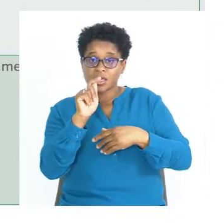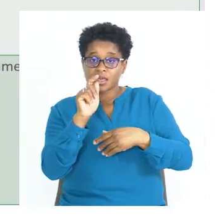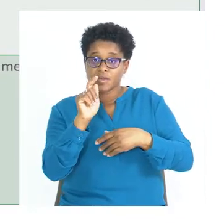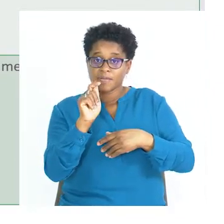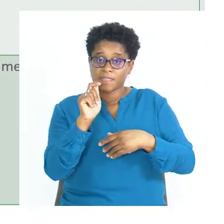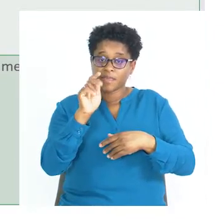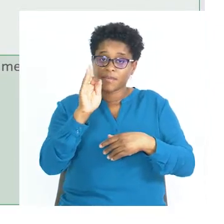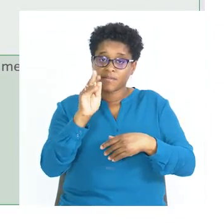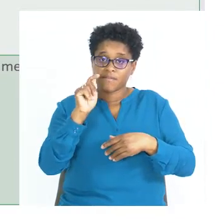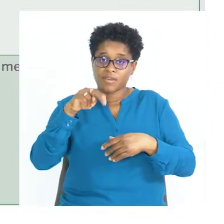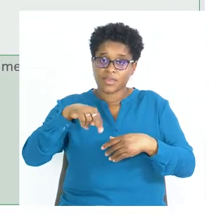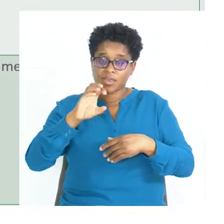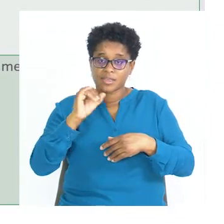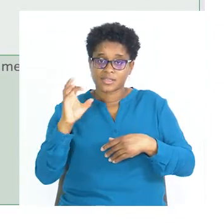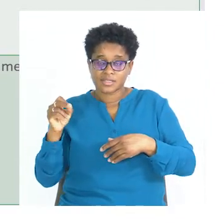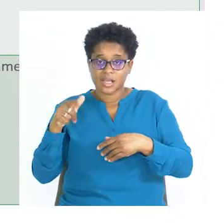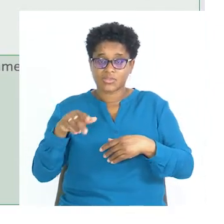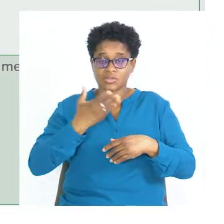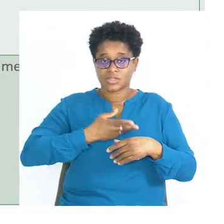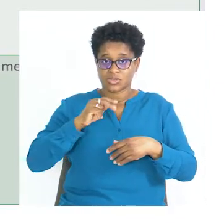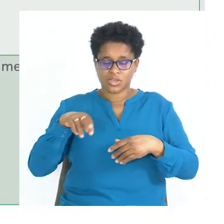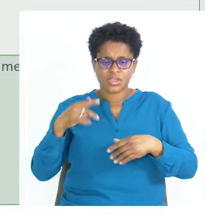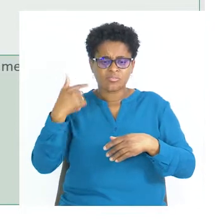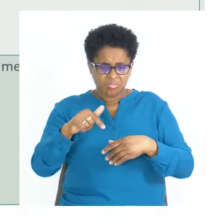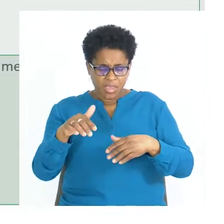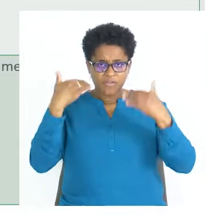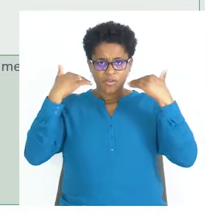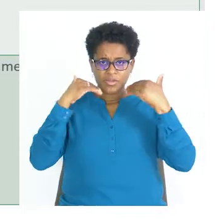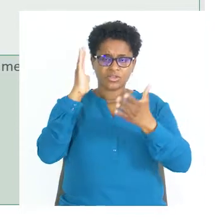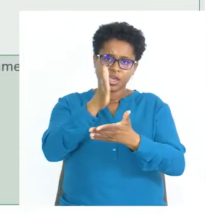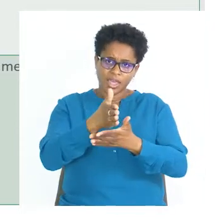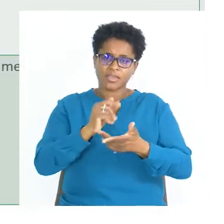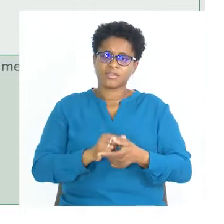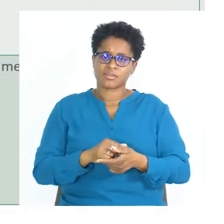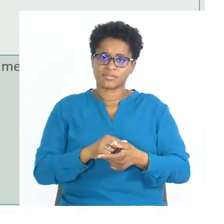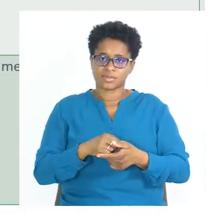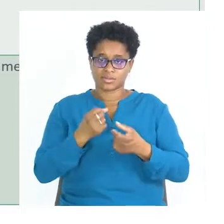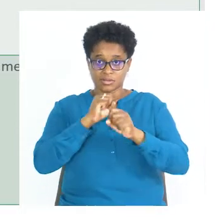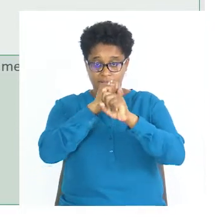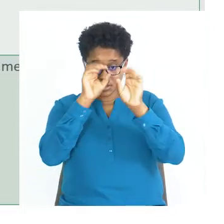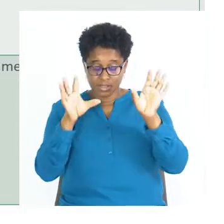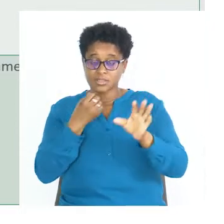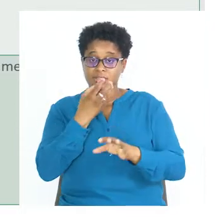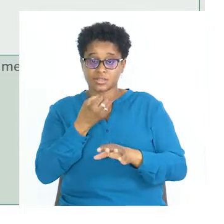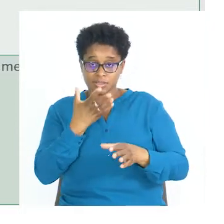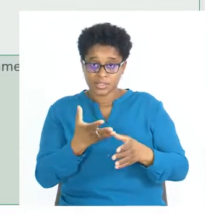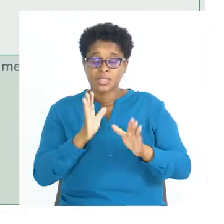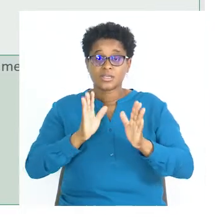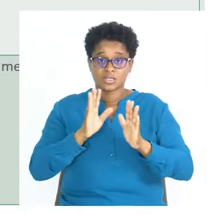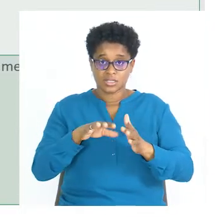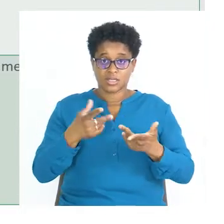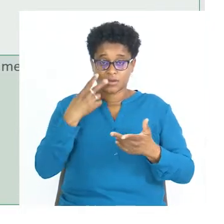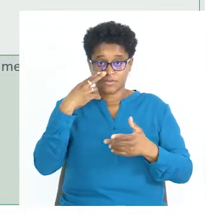denotativa. Traz informação de uma forma direta, objetiva, conhecimento e esclarecimento, já tínhamos falado sobre. A